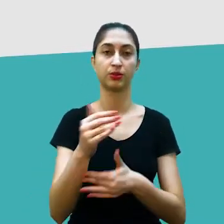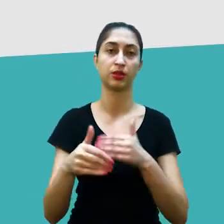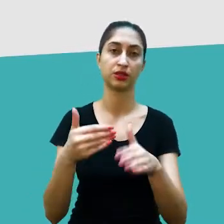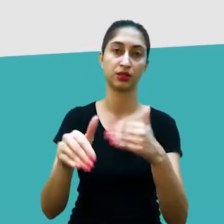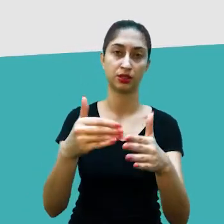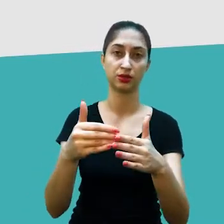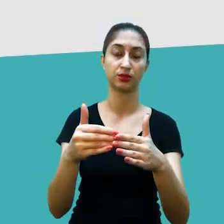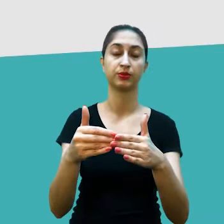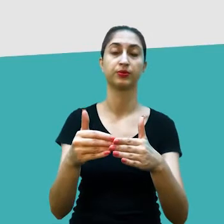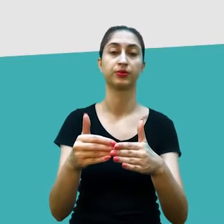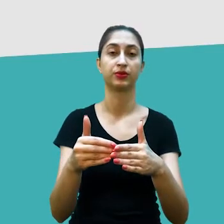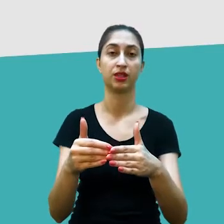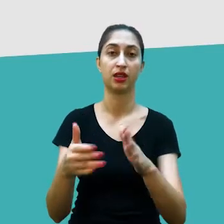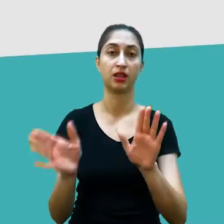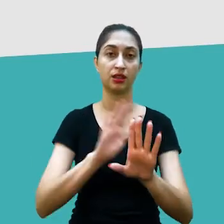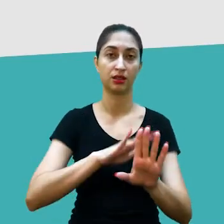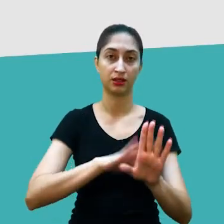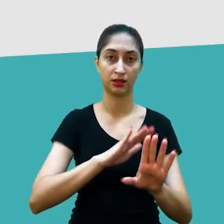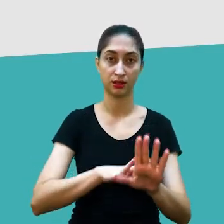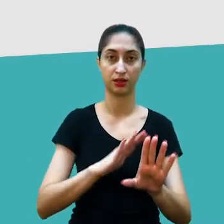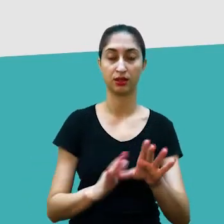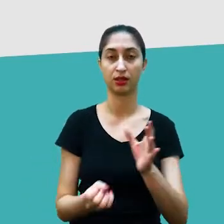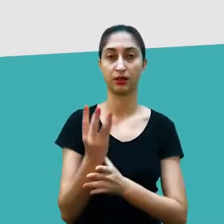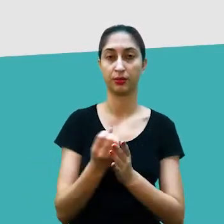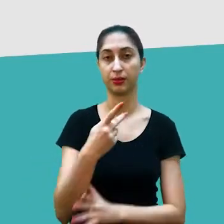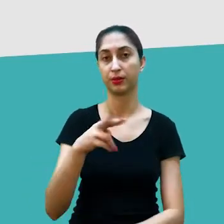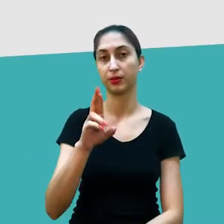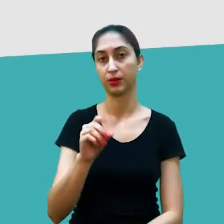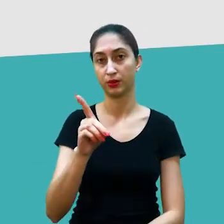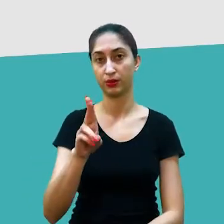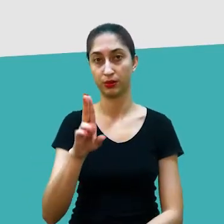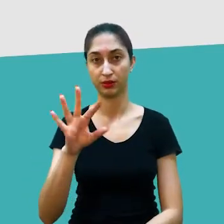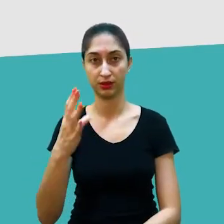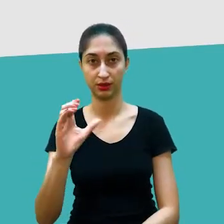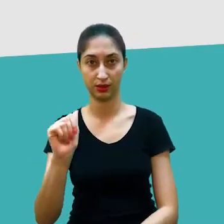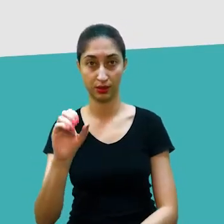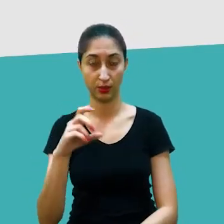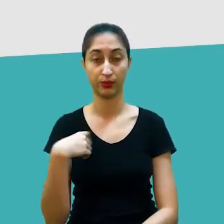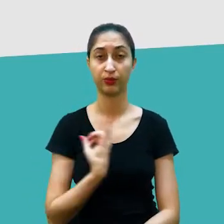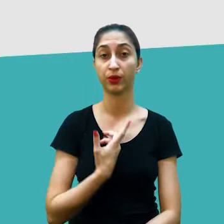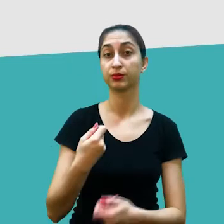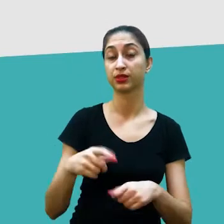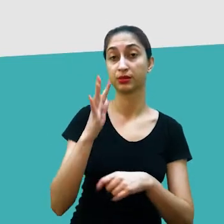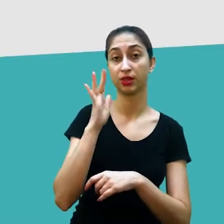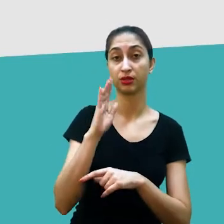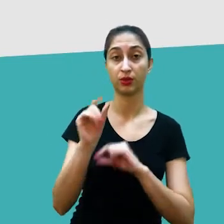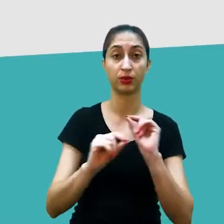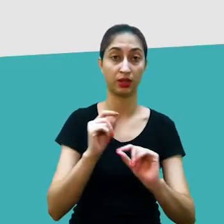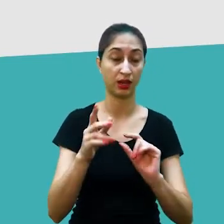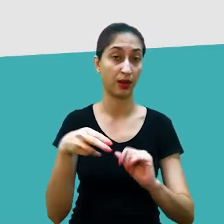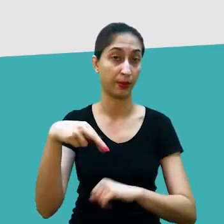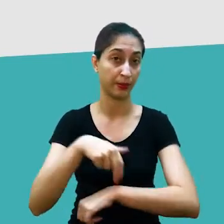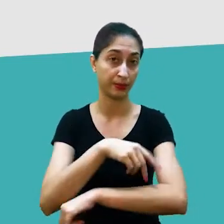por trás da produção? Bom, Rodrigo, a gente tem que imaginar um fator muito importante na moda. Ela